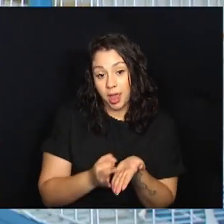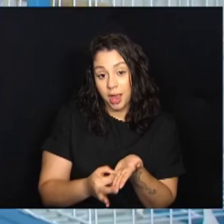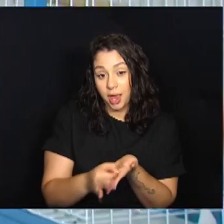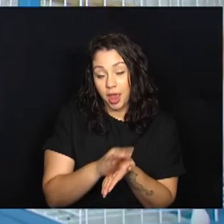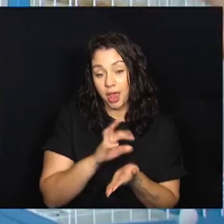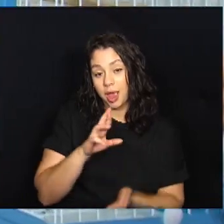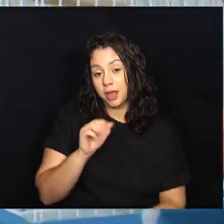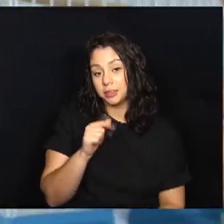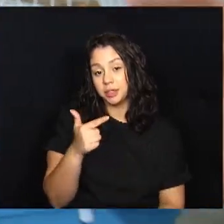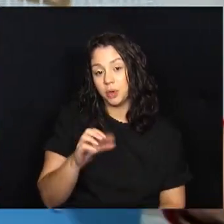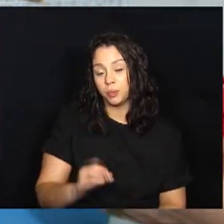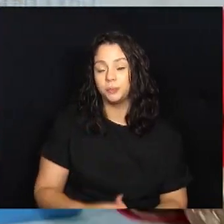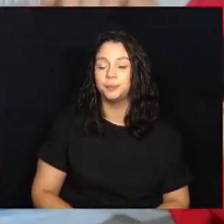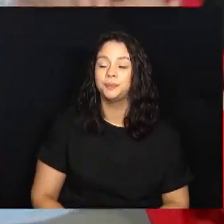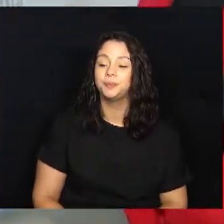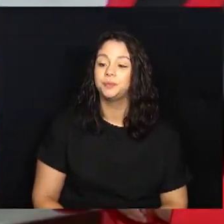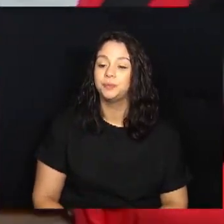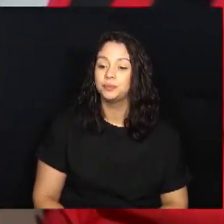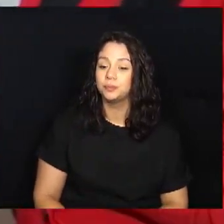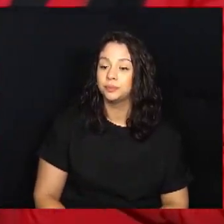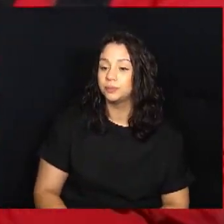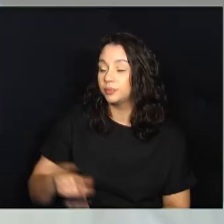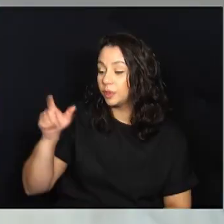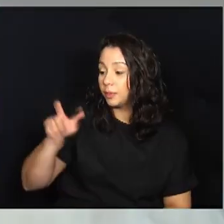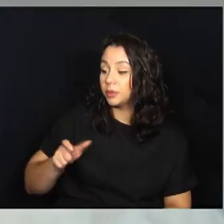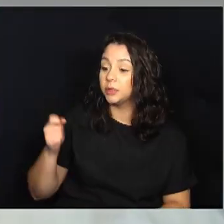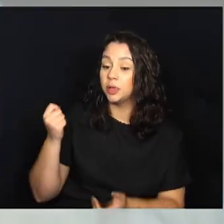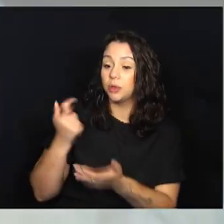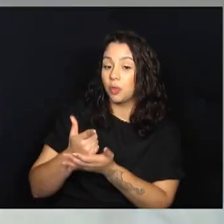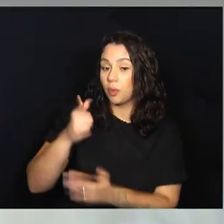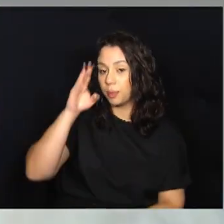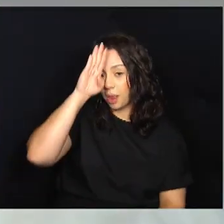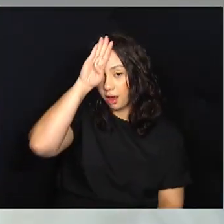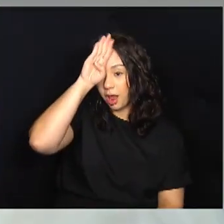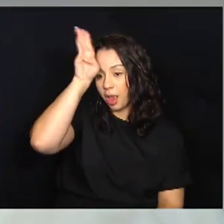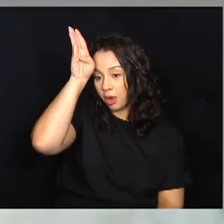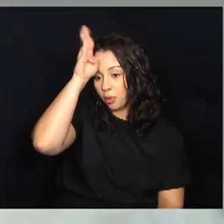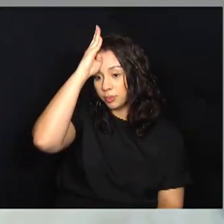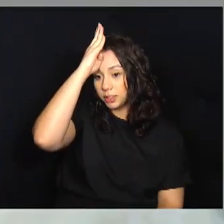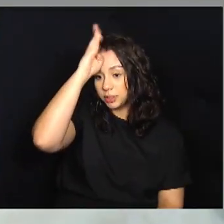deles. A pessoa vai lá, compra uma calopsita. Como